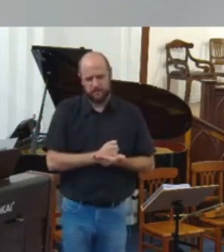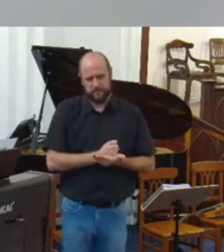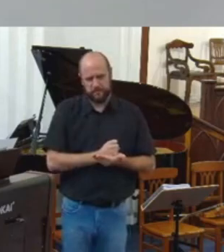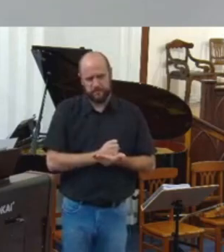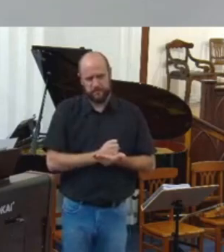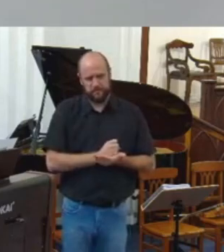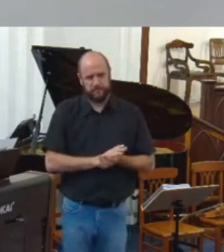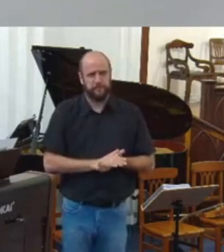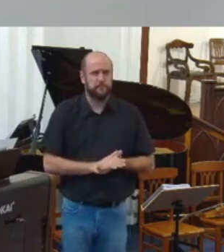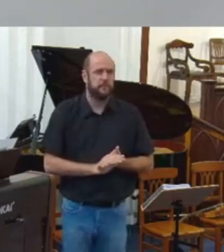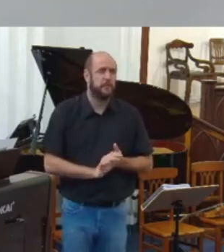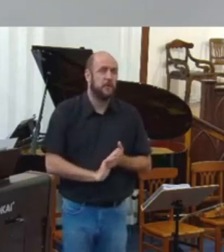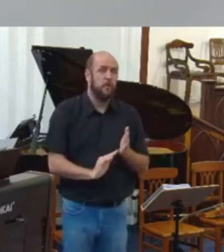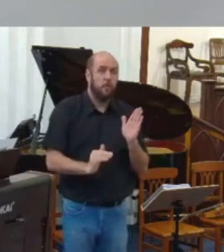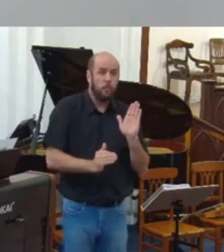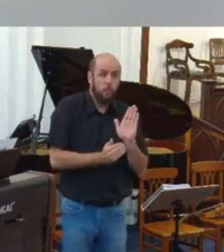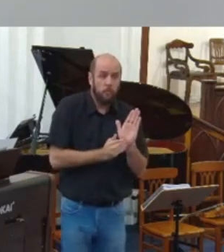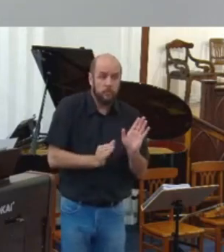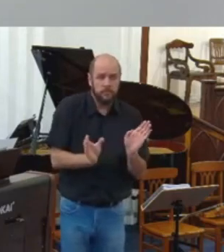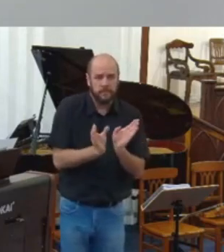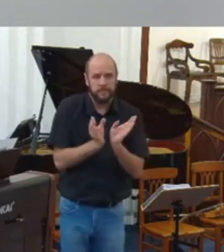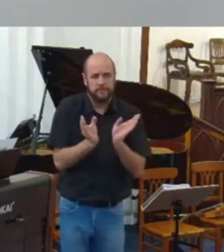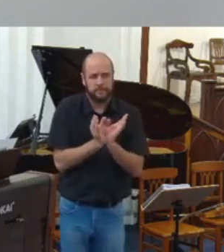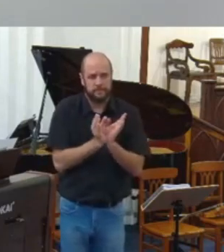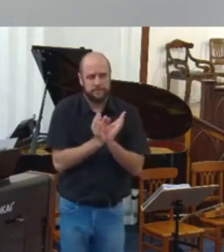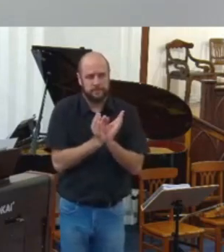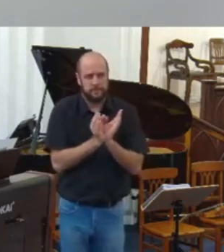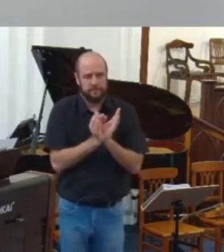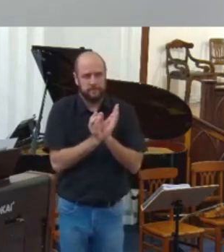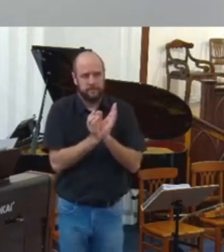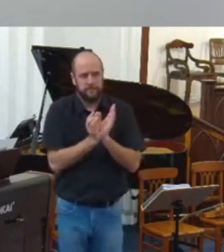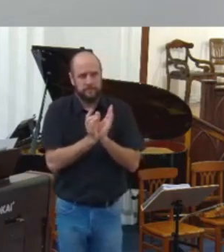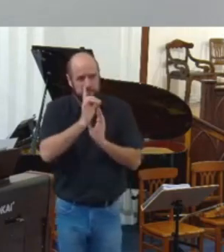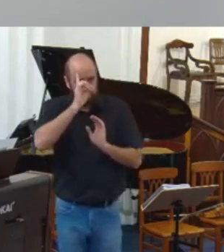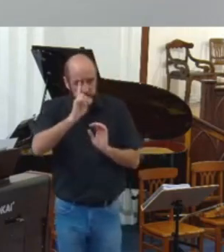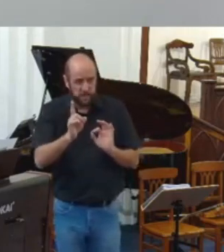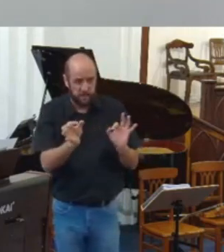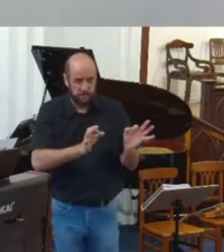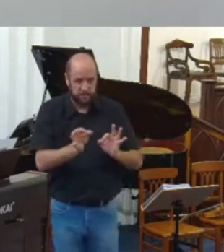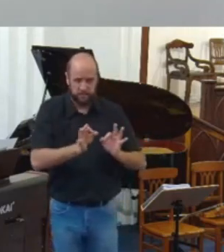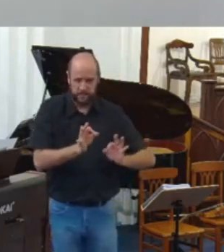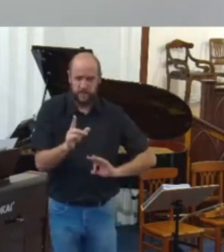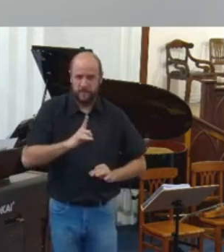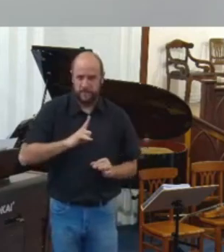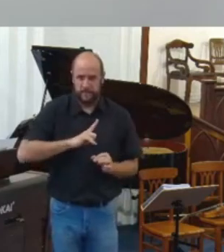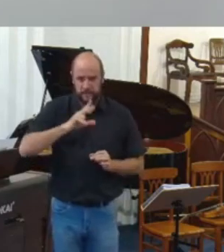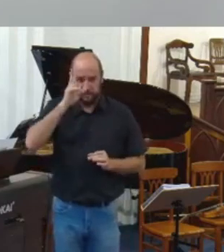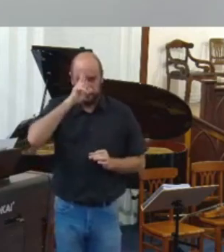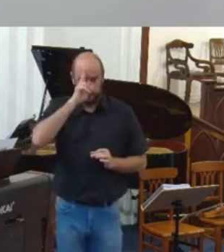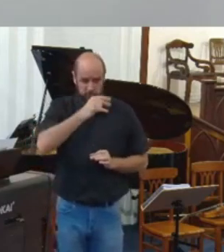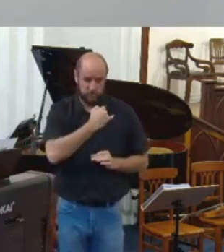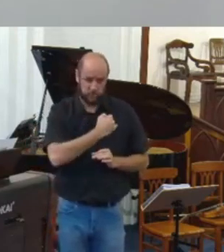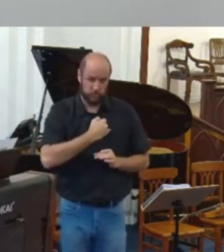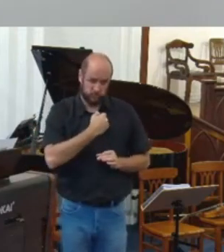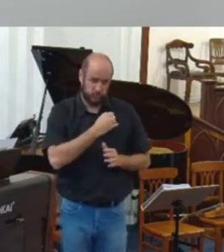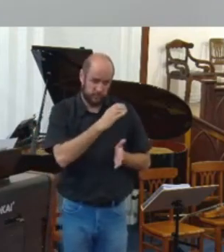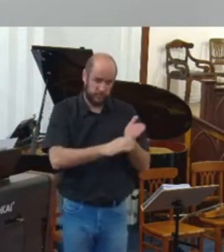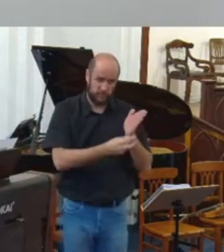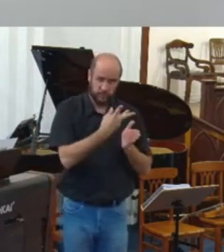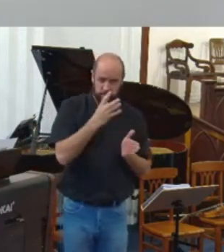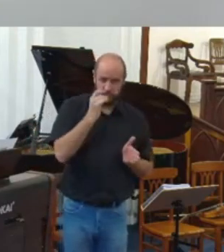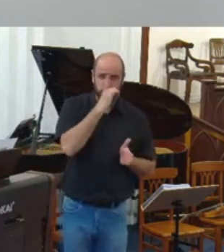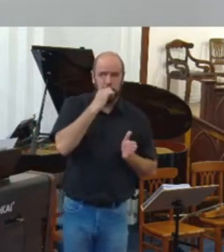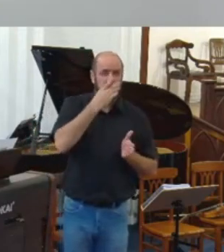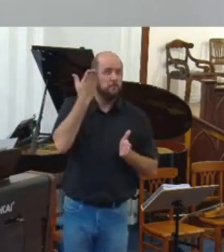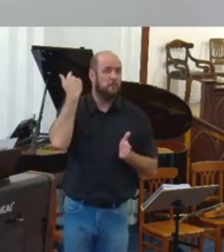Na última ceia que o Senhor mandou preparar, na última ceia, está narrado aqui em João 20, eu preguei sobre isso no